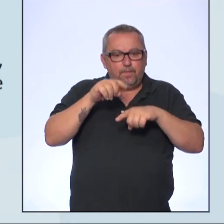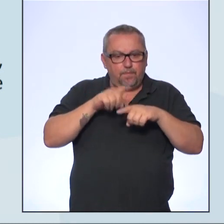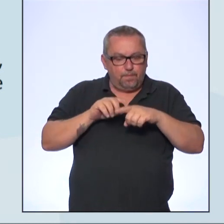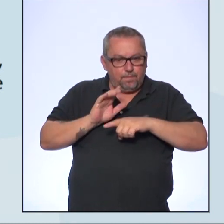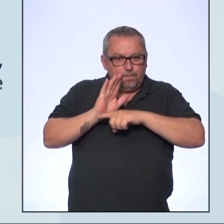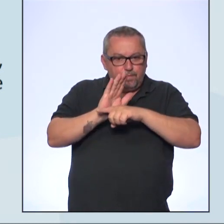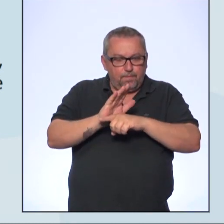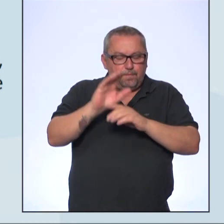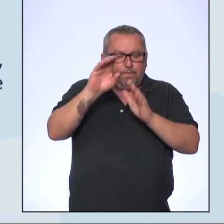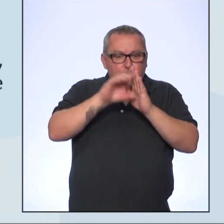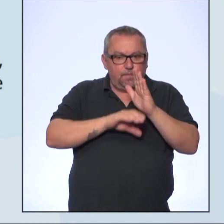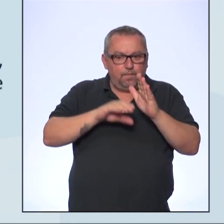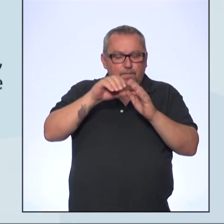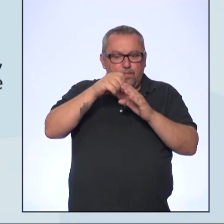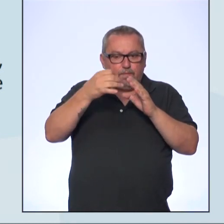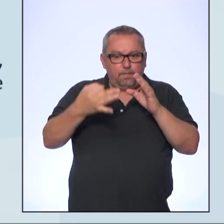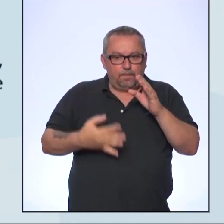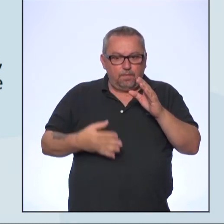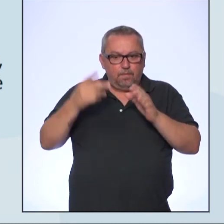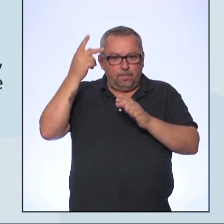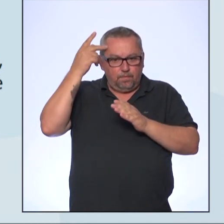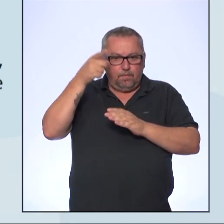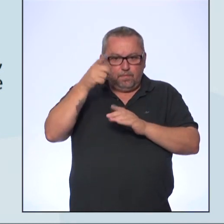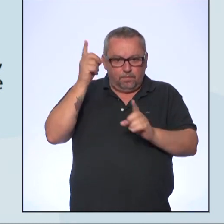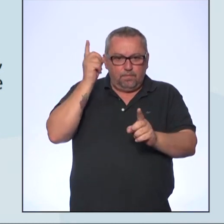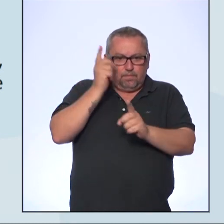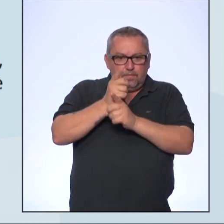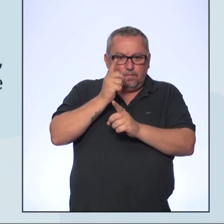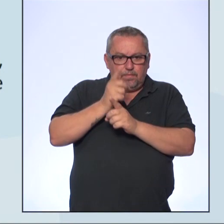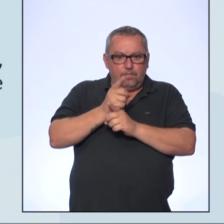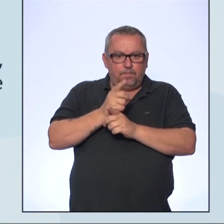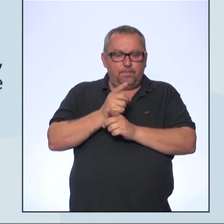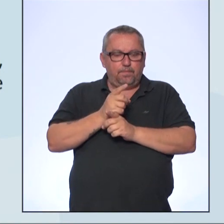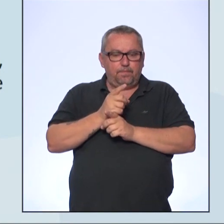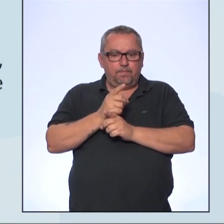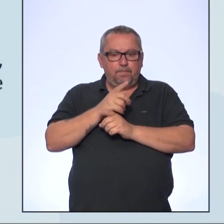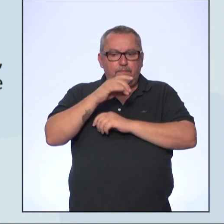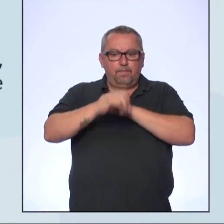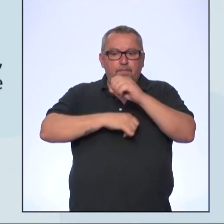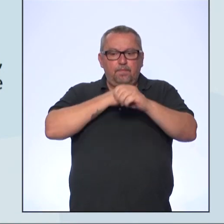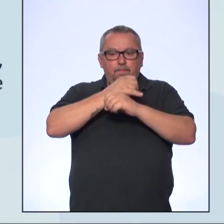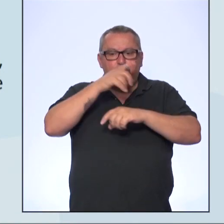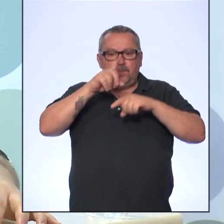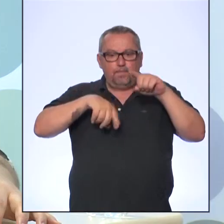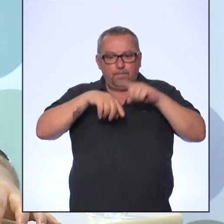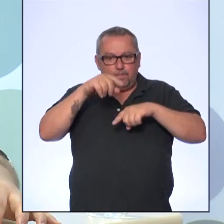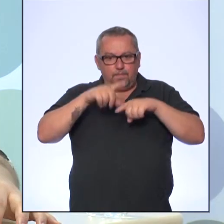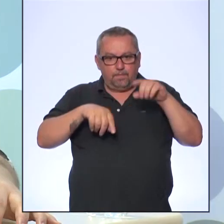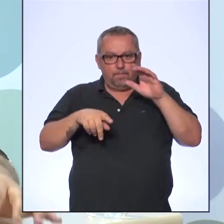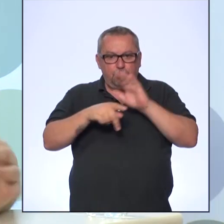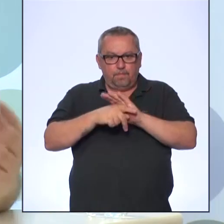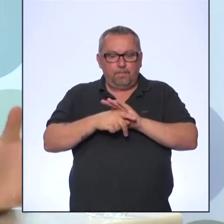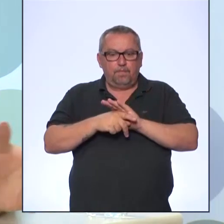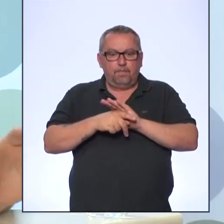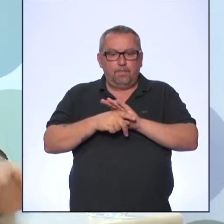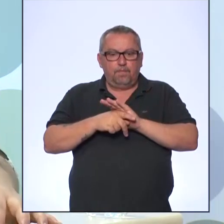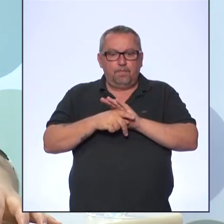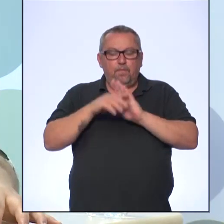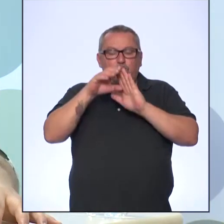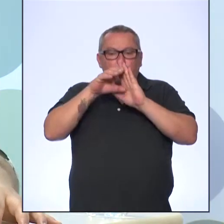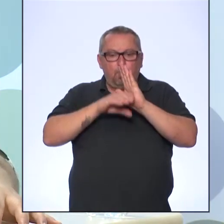apoio ao currículo paulista e vocês podem encontrá-lo no site dos materiais de apoio ao currículo paulista